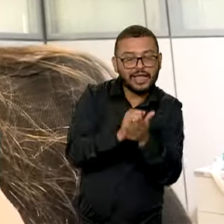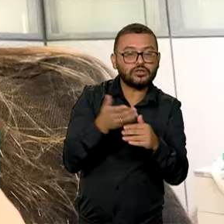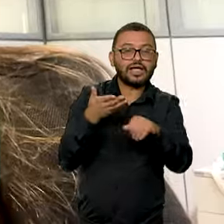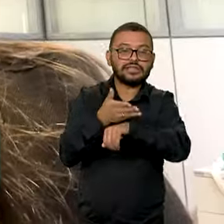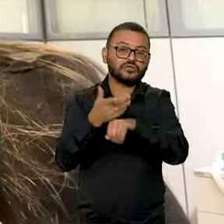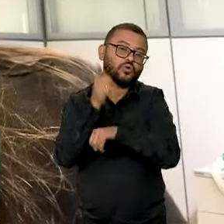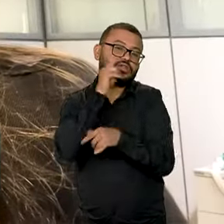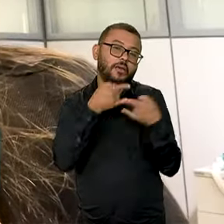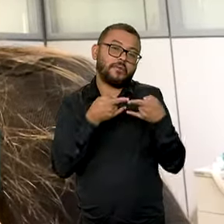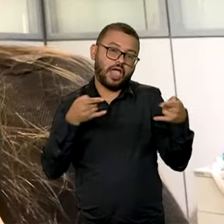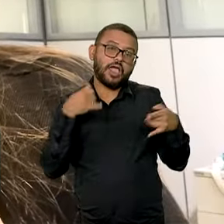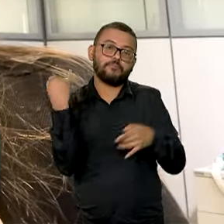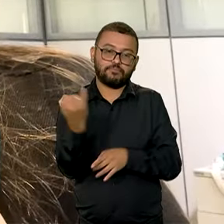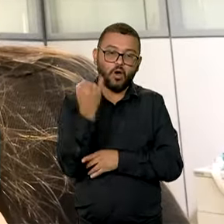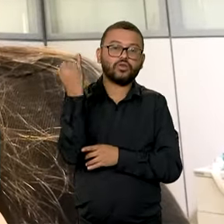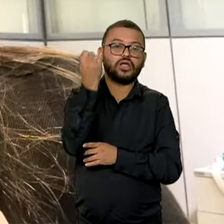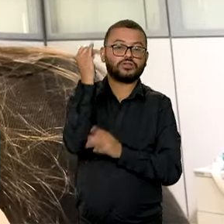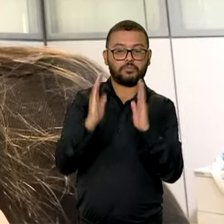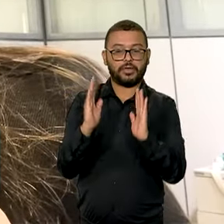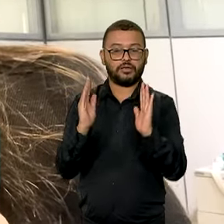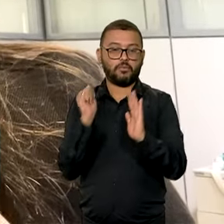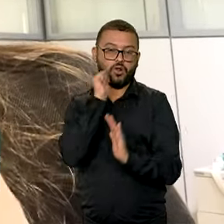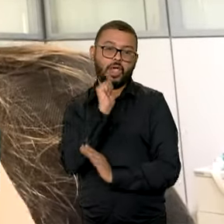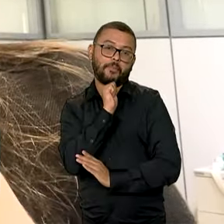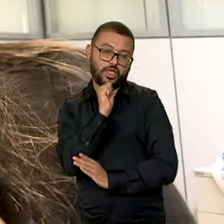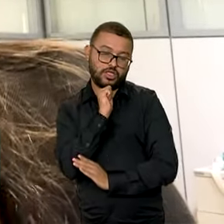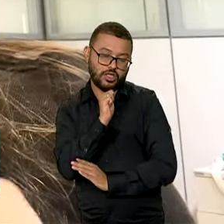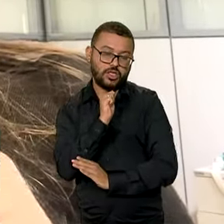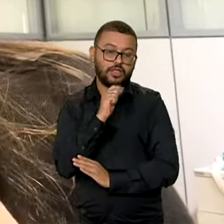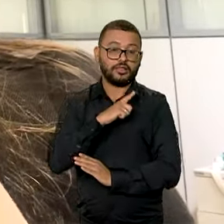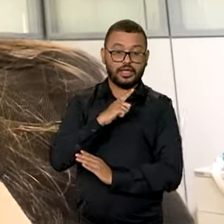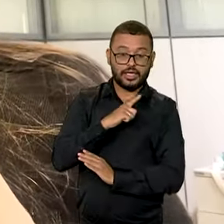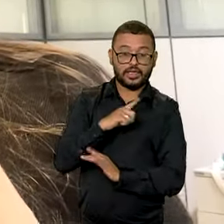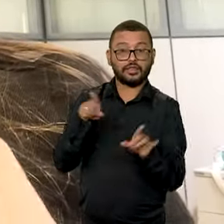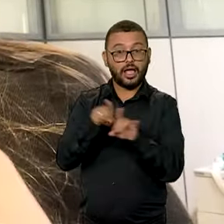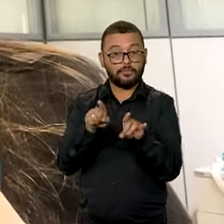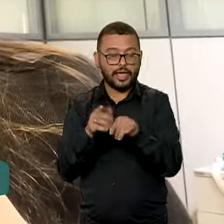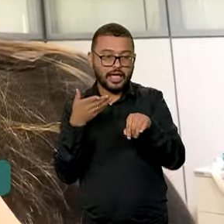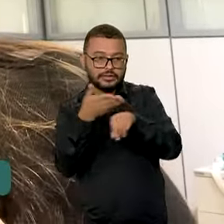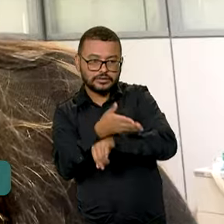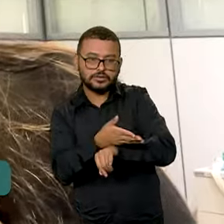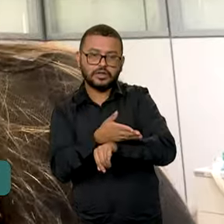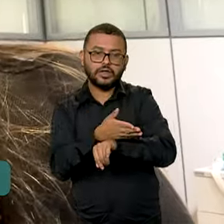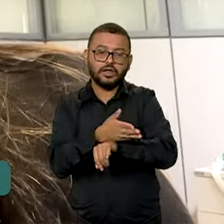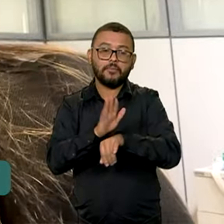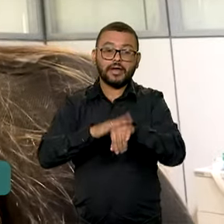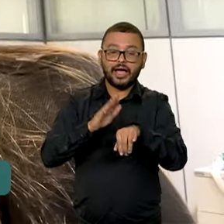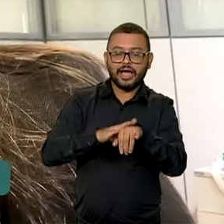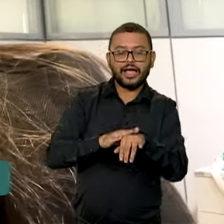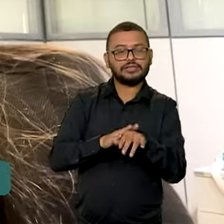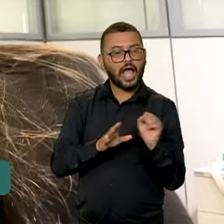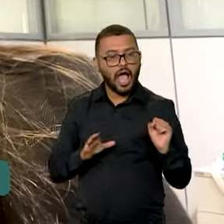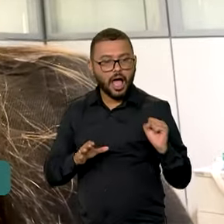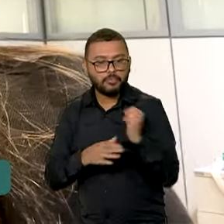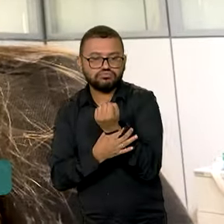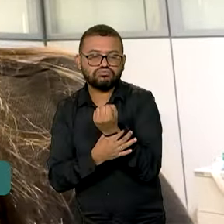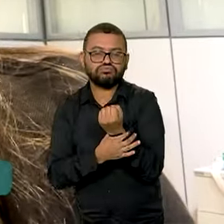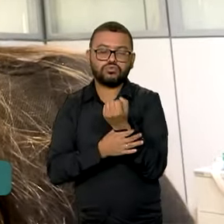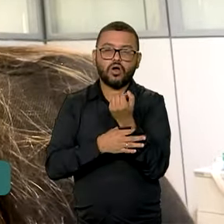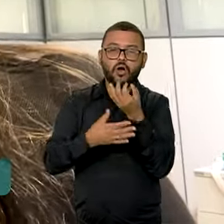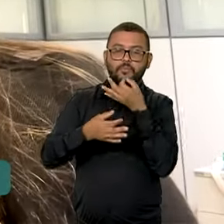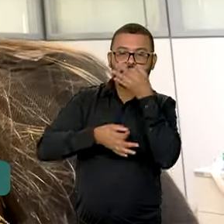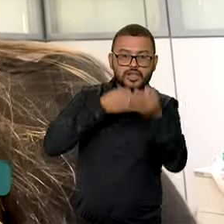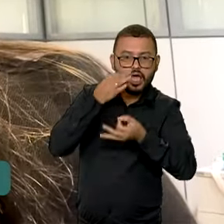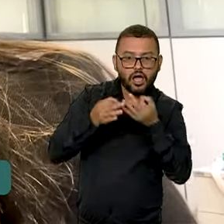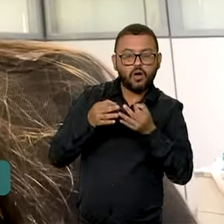esse item tão fundamental durante o período menstrual. O Lix 180 também participa dessa ação, sendo um canal de suporte e orientação para o